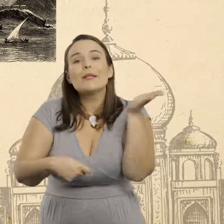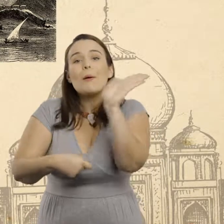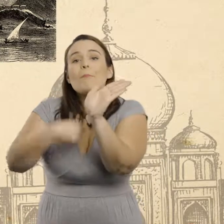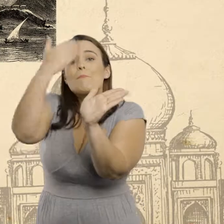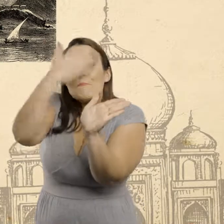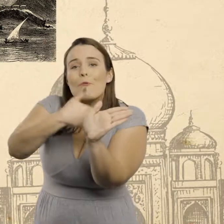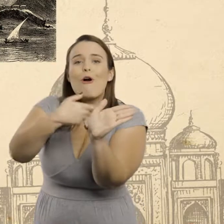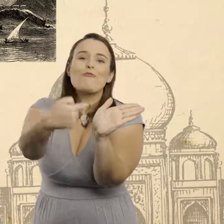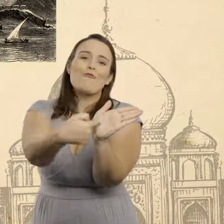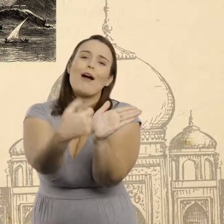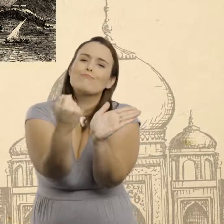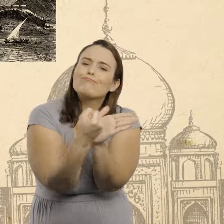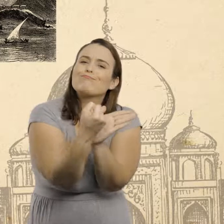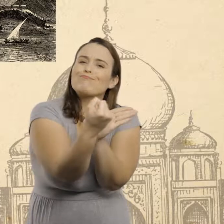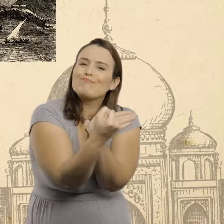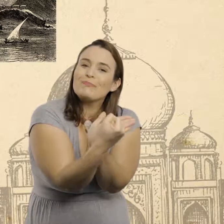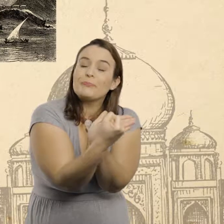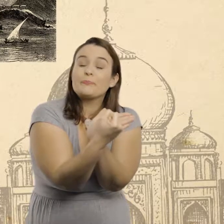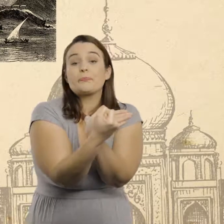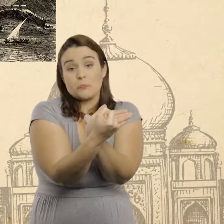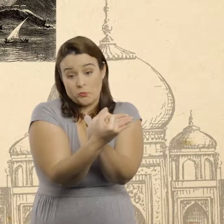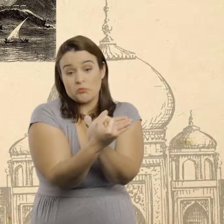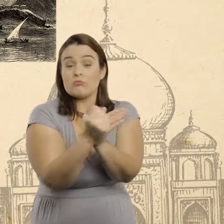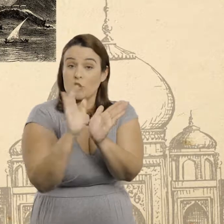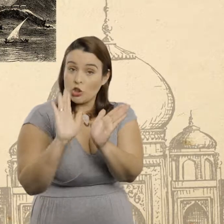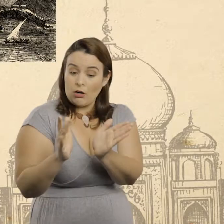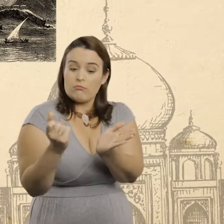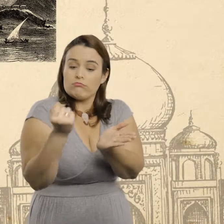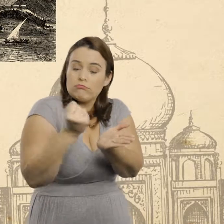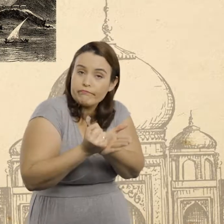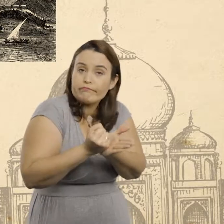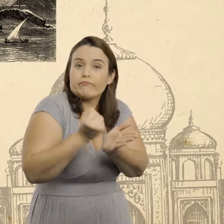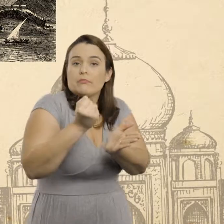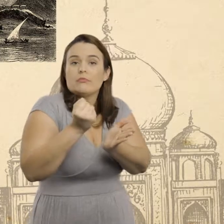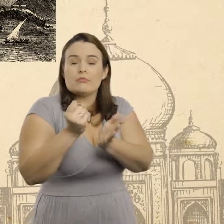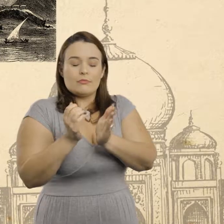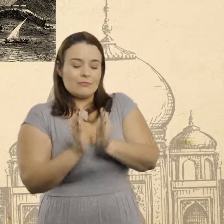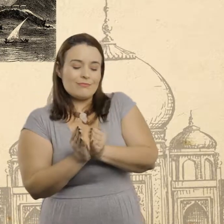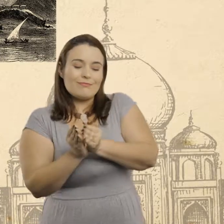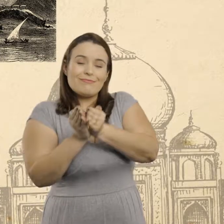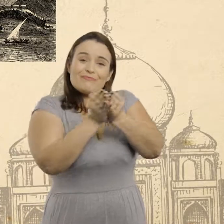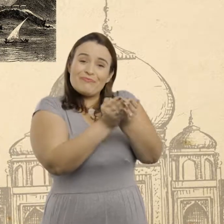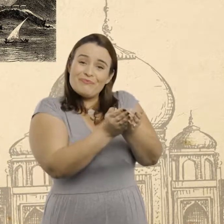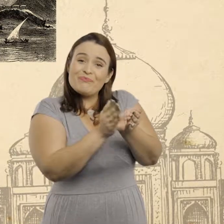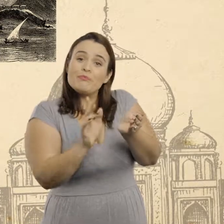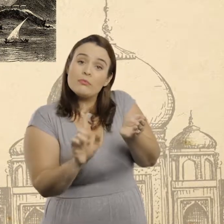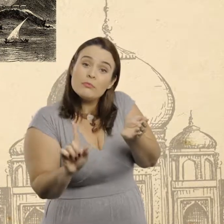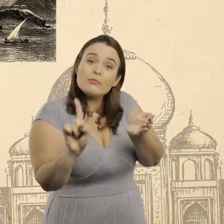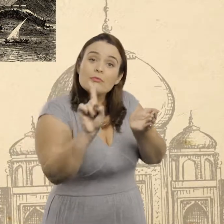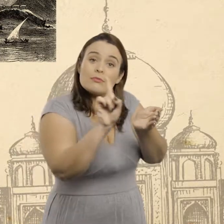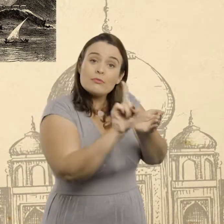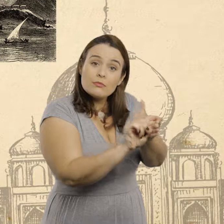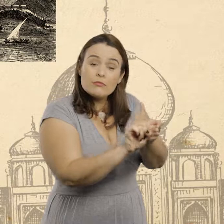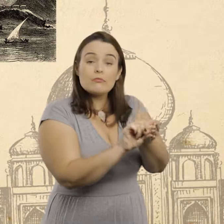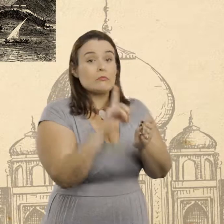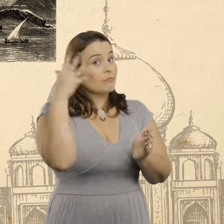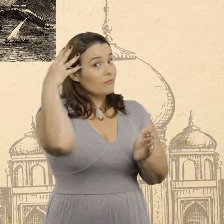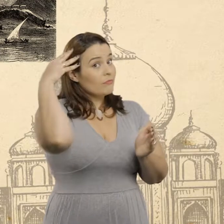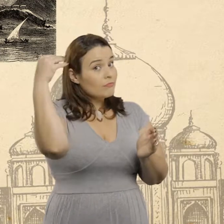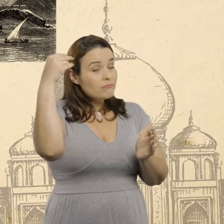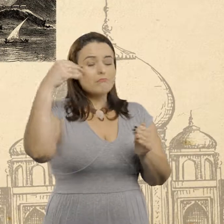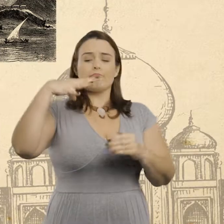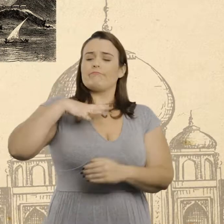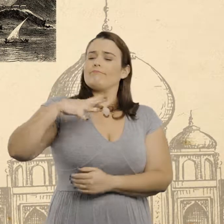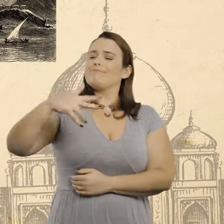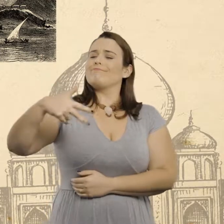ele precisava comprovar os lugares onde tinha passado. Depois de carimbar o passaporte, Phileas Fogg voltou para o navio